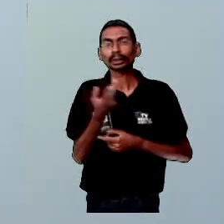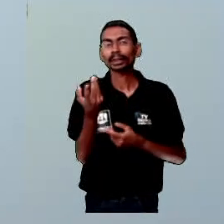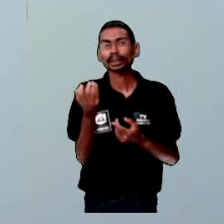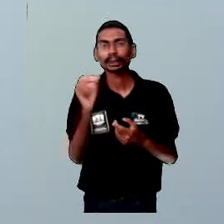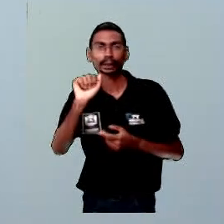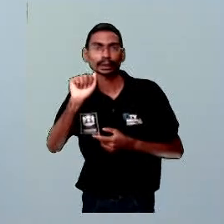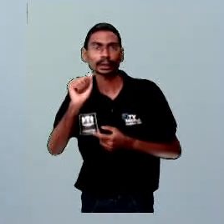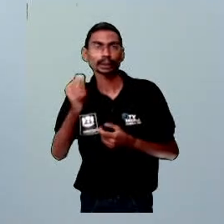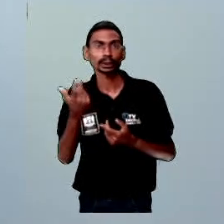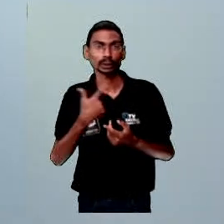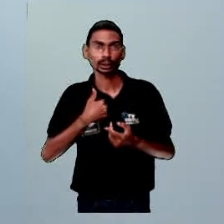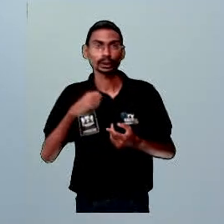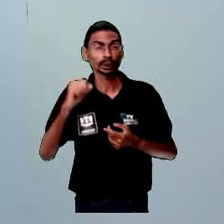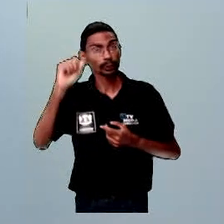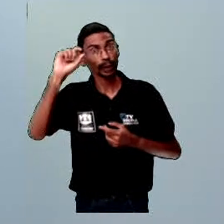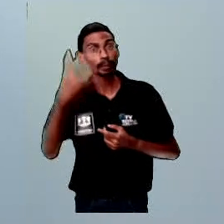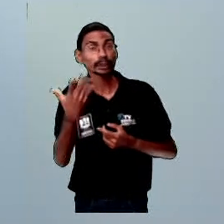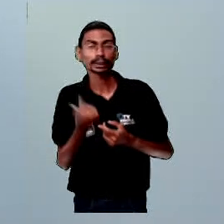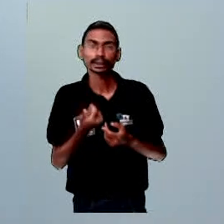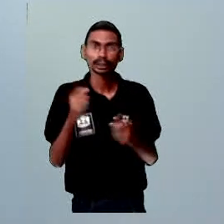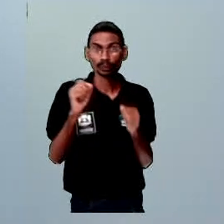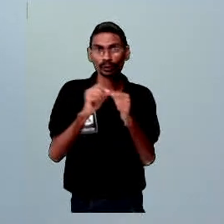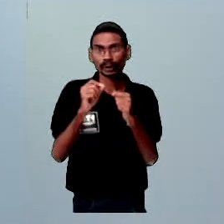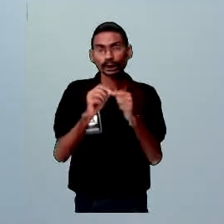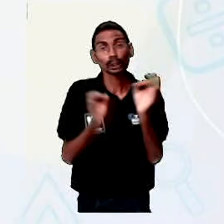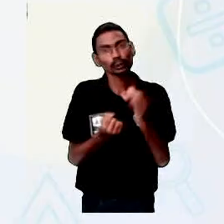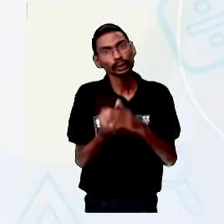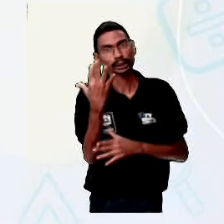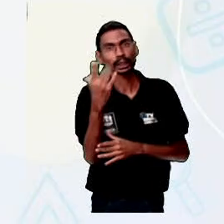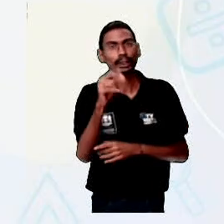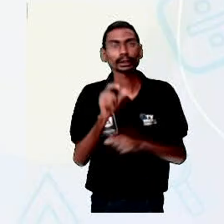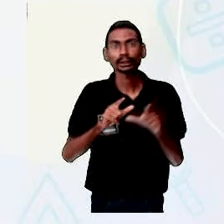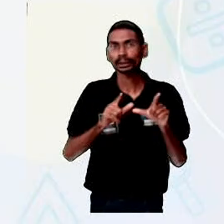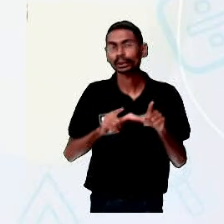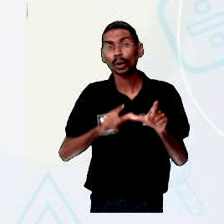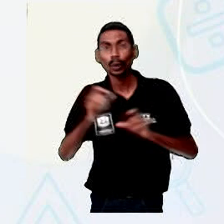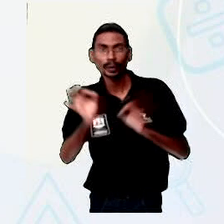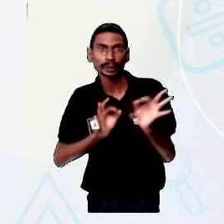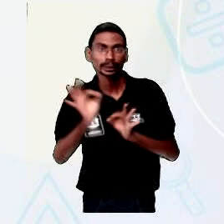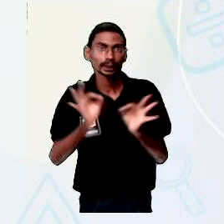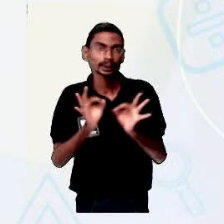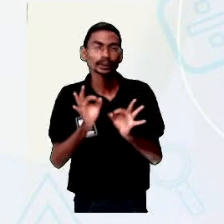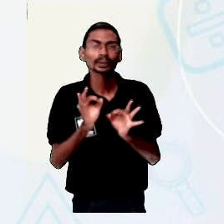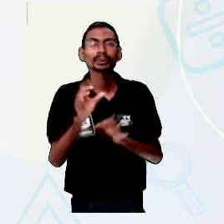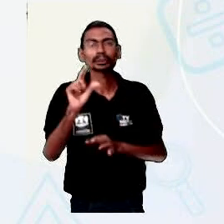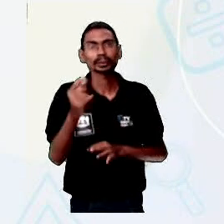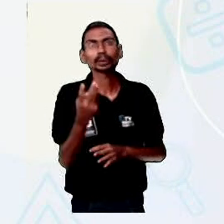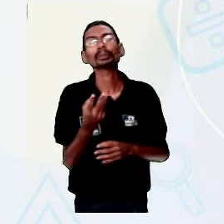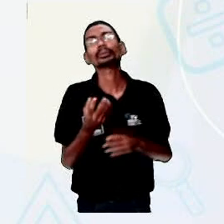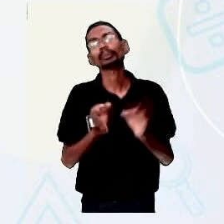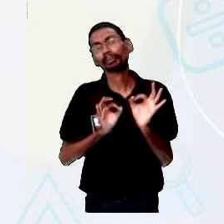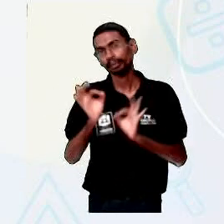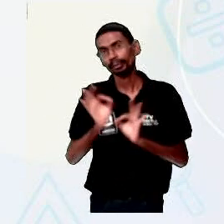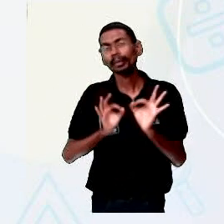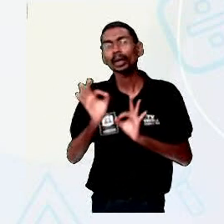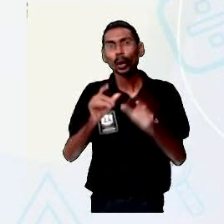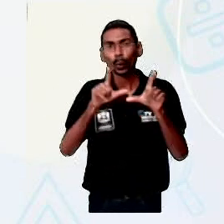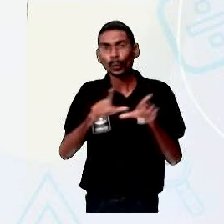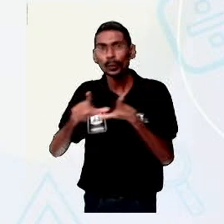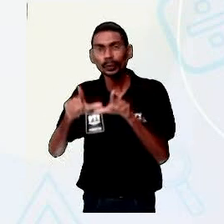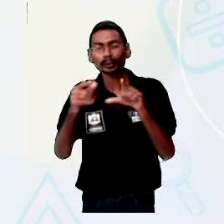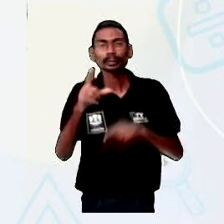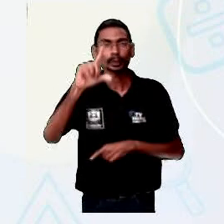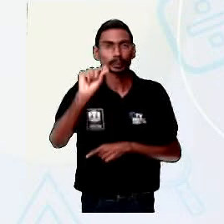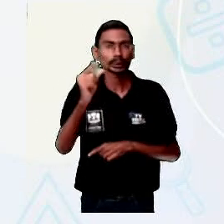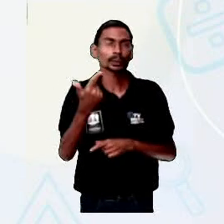possibilidades, na letra B ele quer que seja o menor número ímpar. Então, vamos organizar esses cartões para que a gente tenha o menor